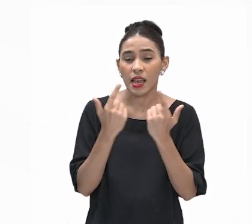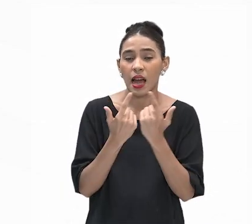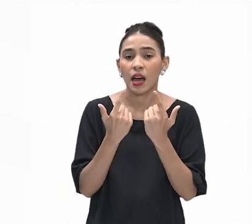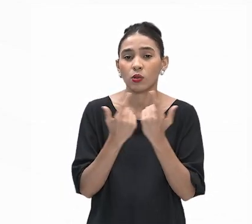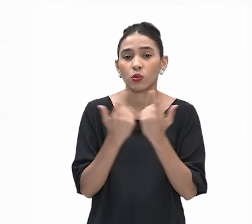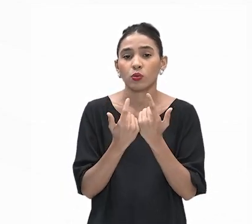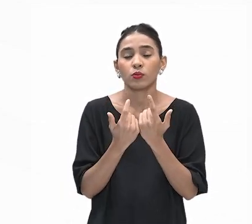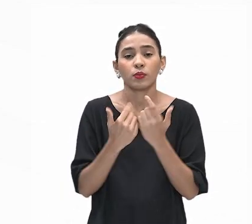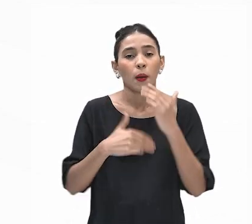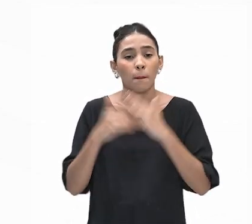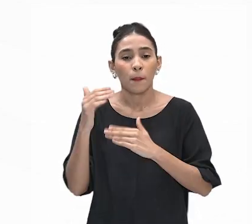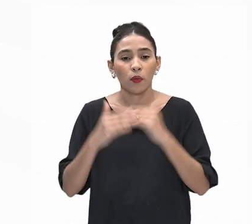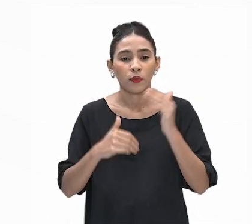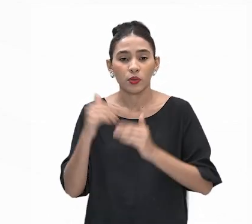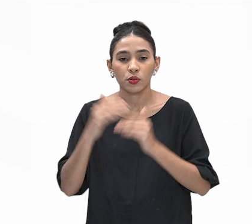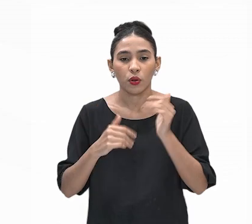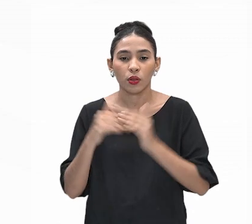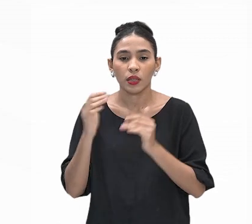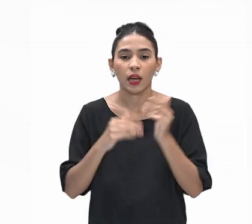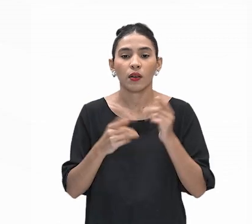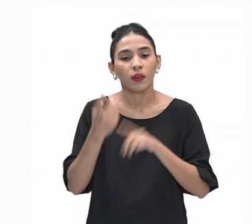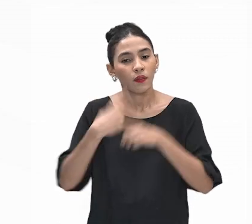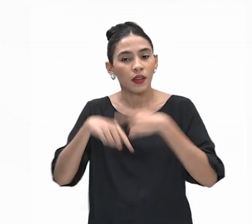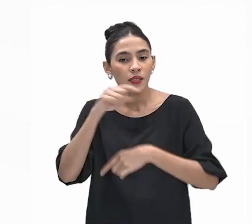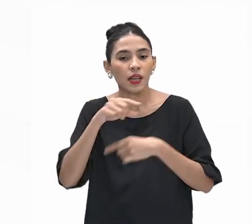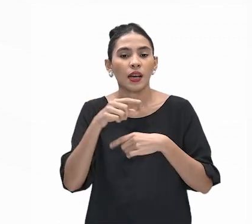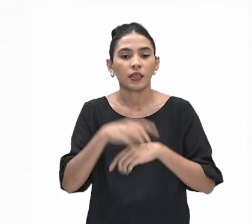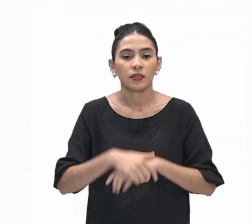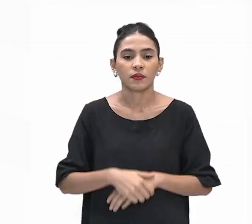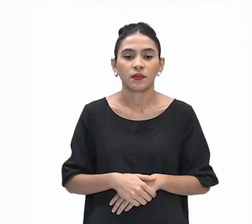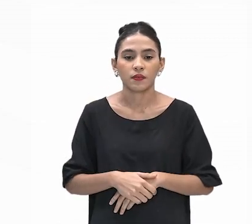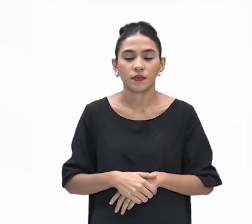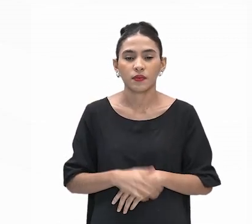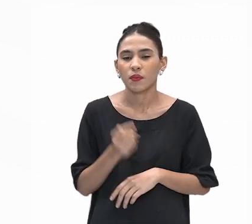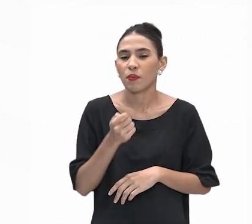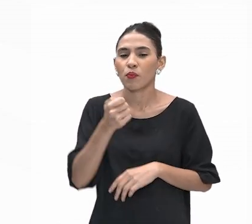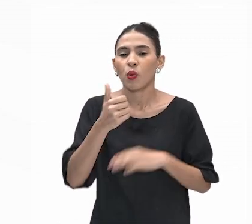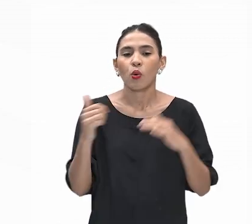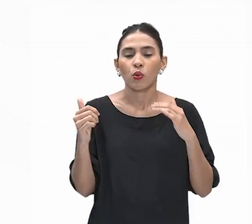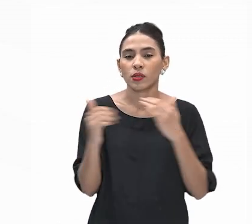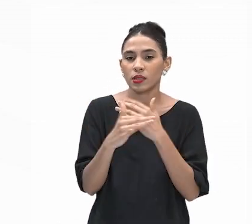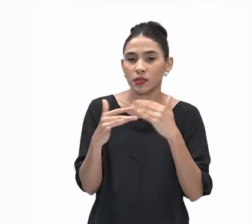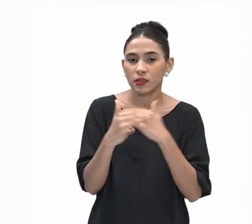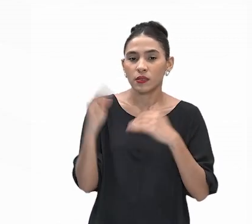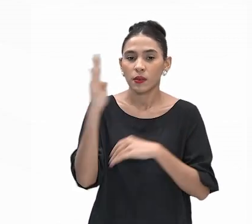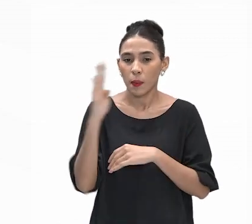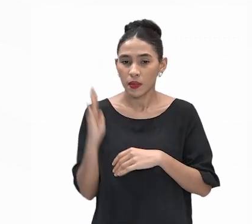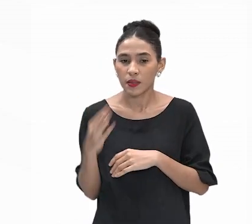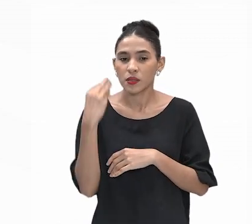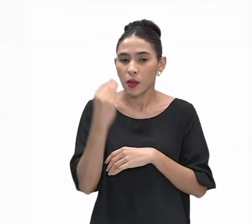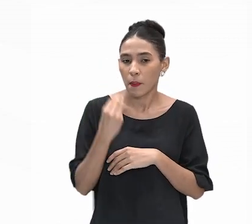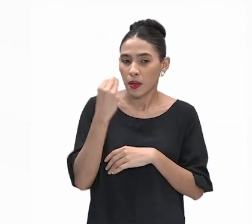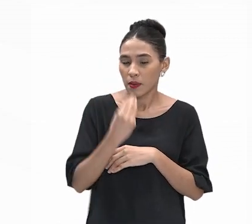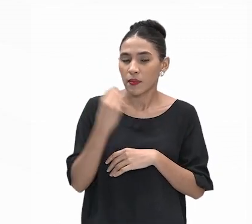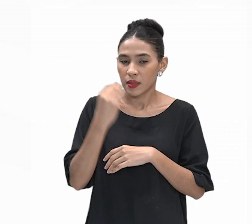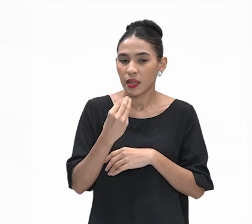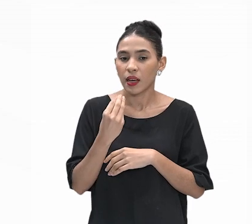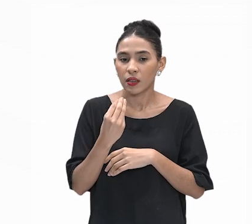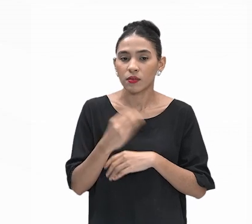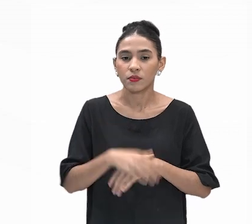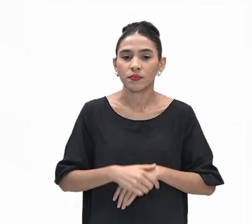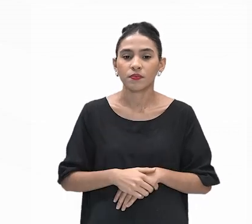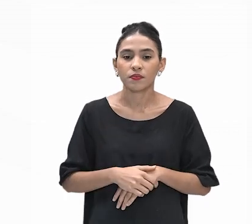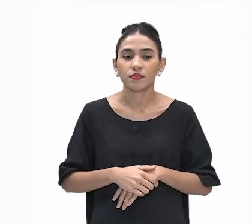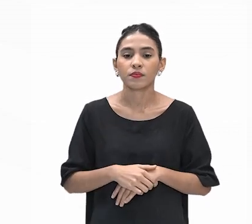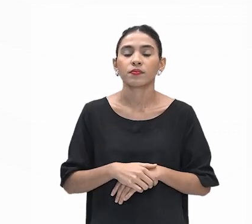profissional, escrito nas avançadas relações de mercado. Poucas cidades brasileiras experimentaram esse fenômeno.